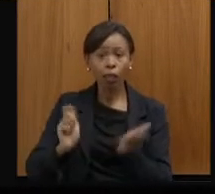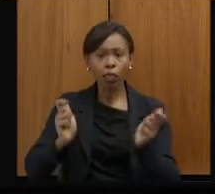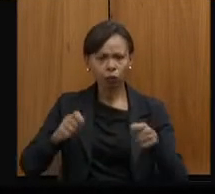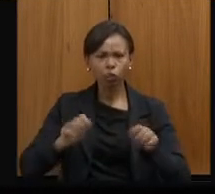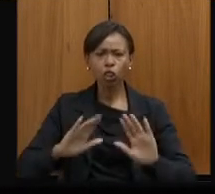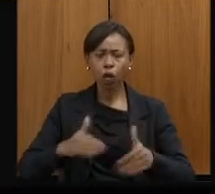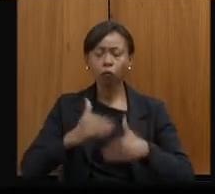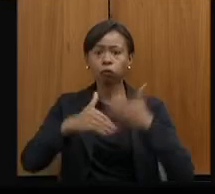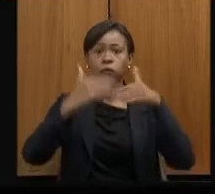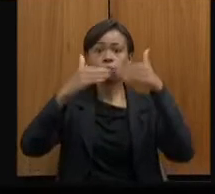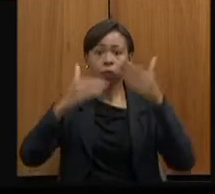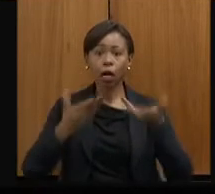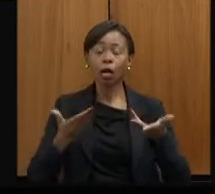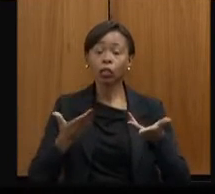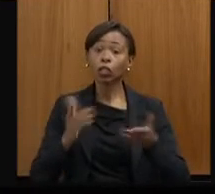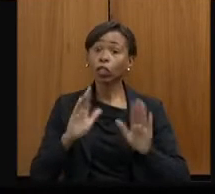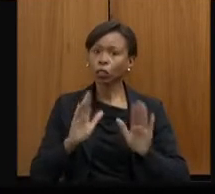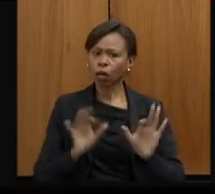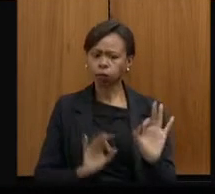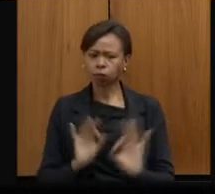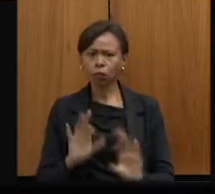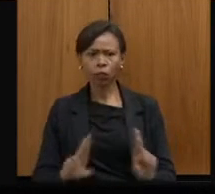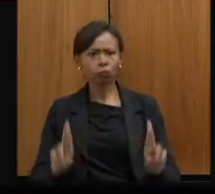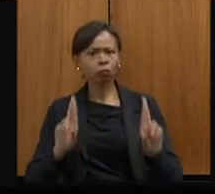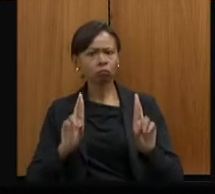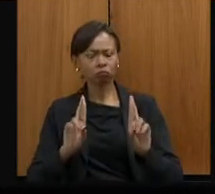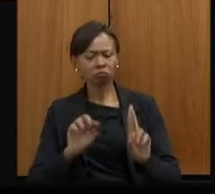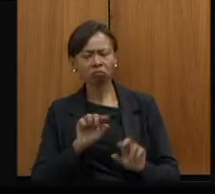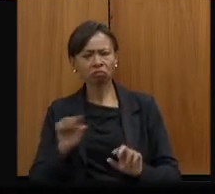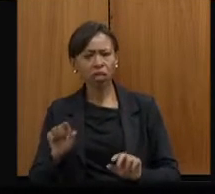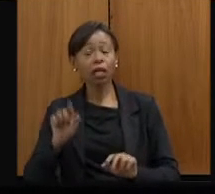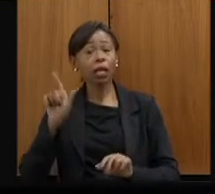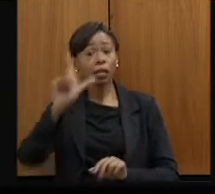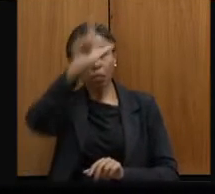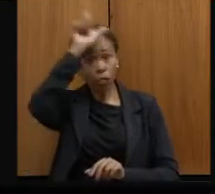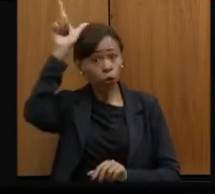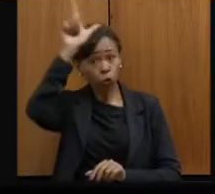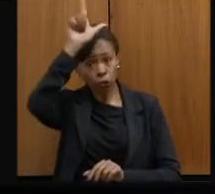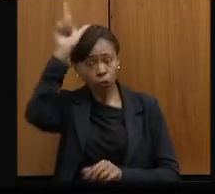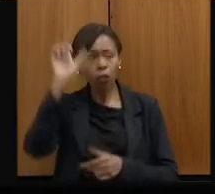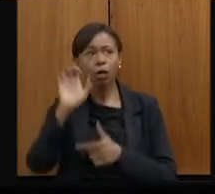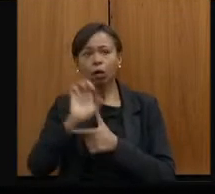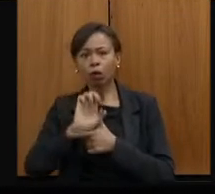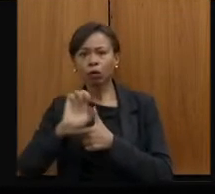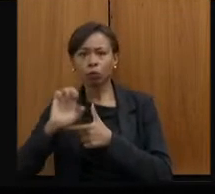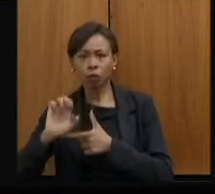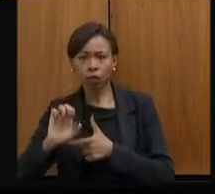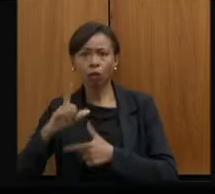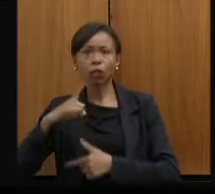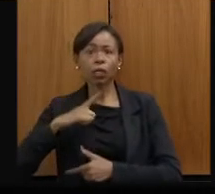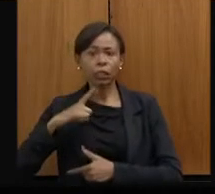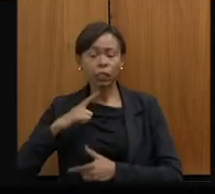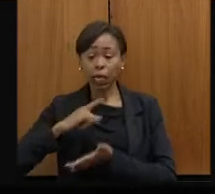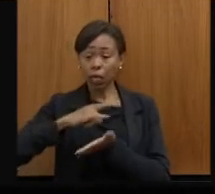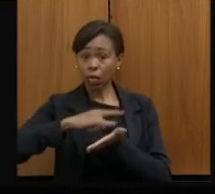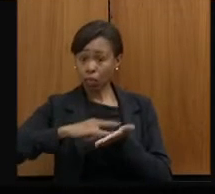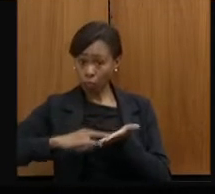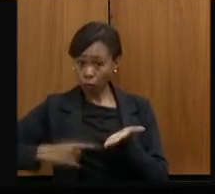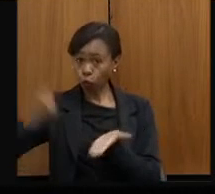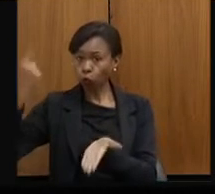pauta, são municípios que têm conduzido muito bem internamente, inclusive Santa Luzia e Esmeraldas, a gente tem termos de recuperação